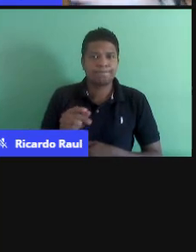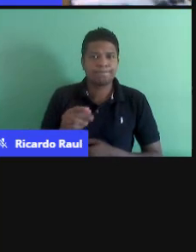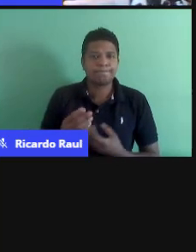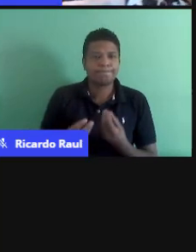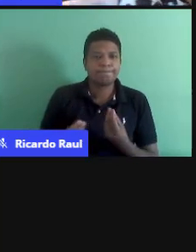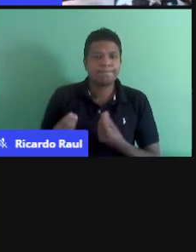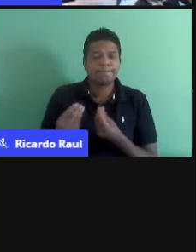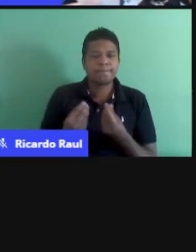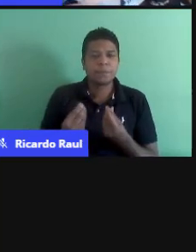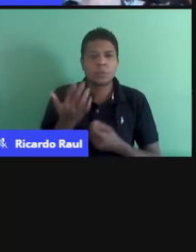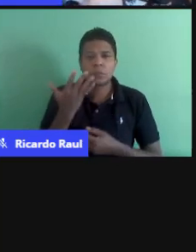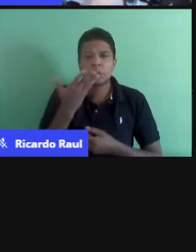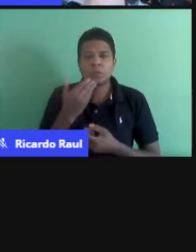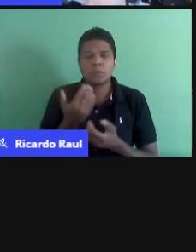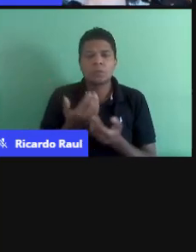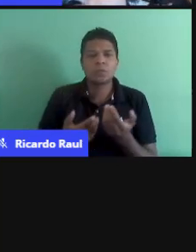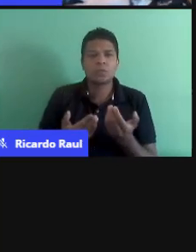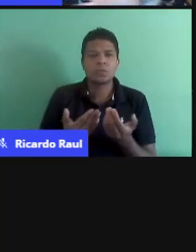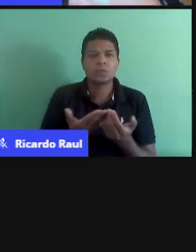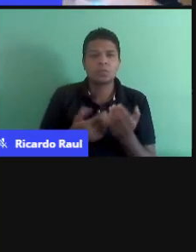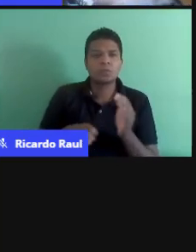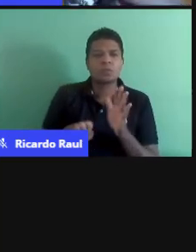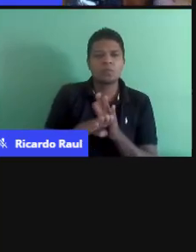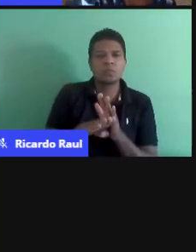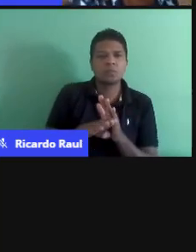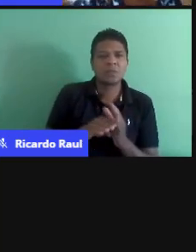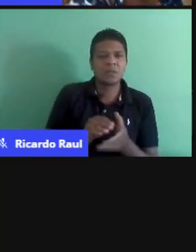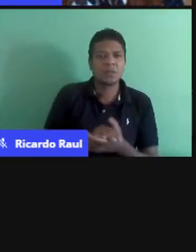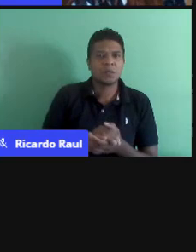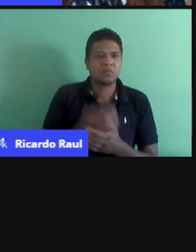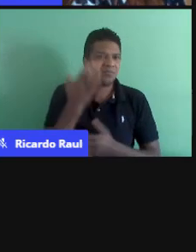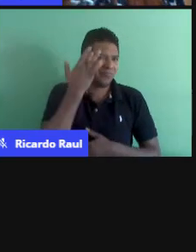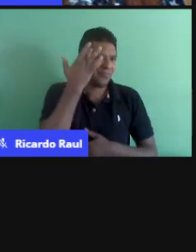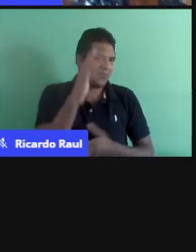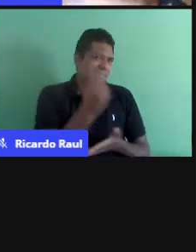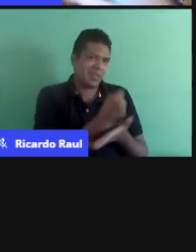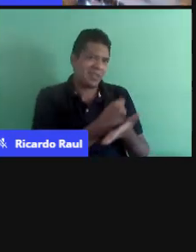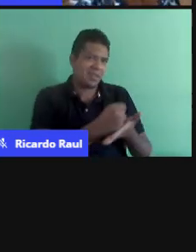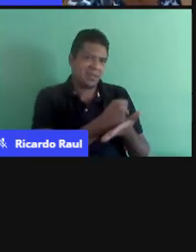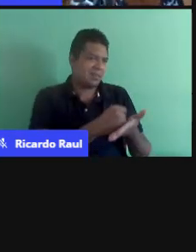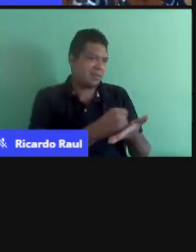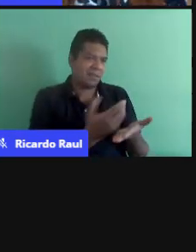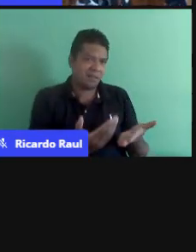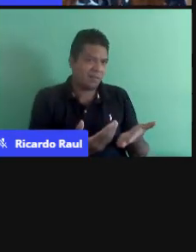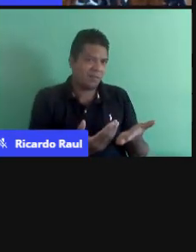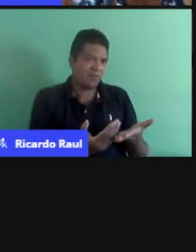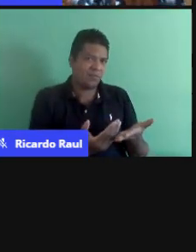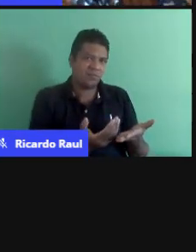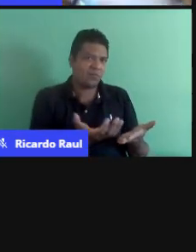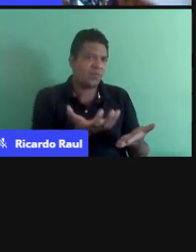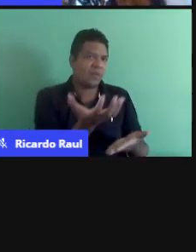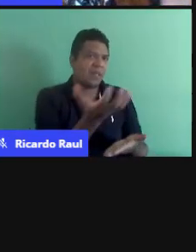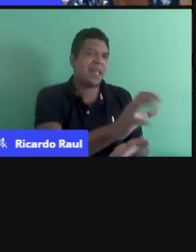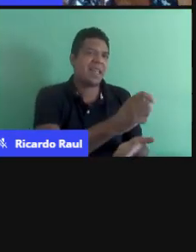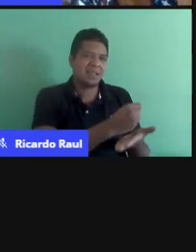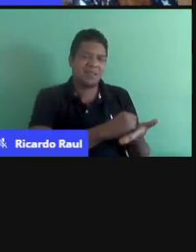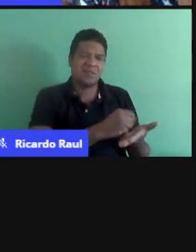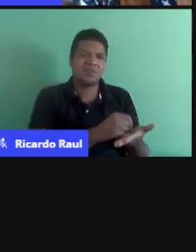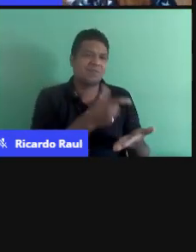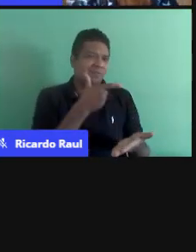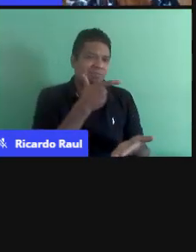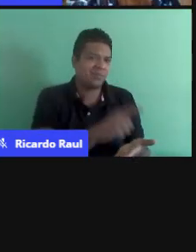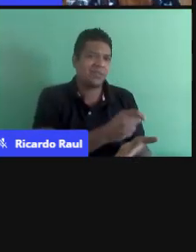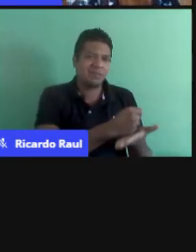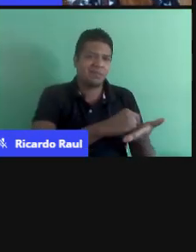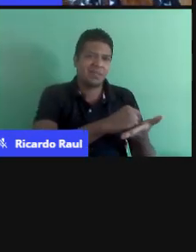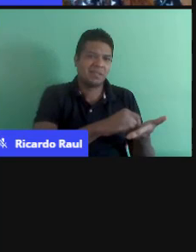que seus alunos chegam para ele, né, e falam: eu não sei desenhar isso, eu não vou desenhar isso, eu não consigo